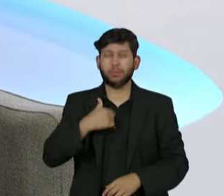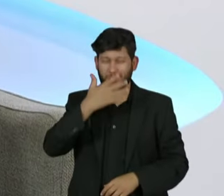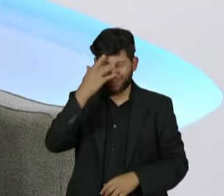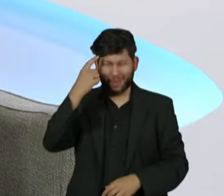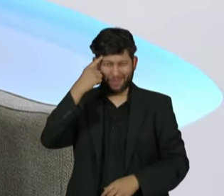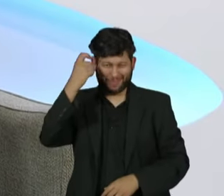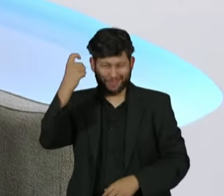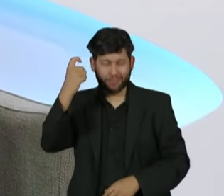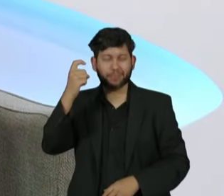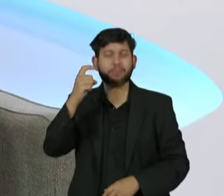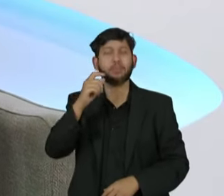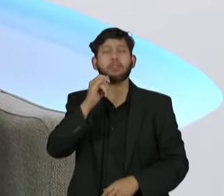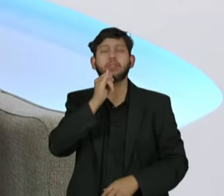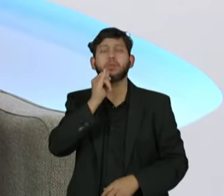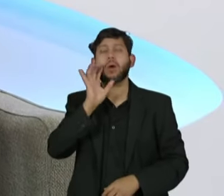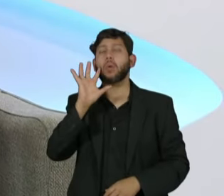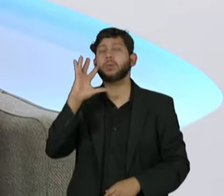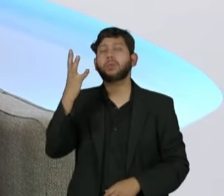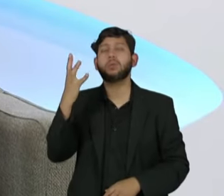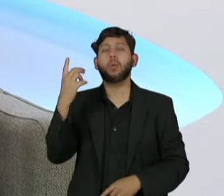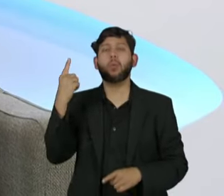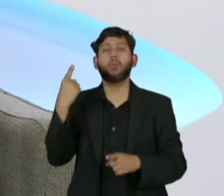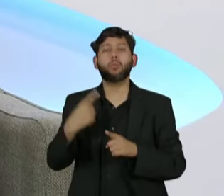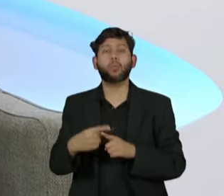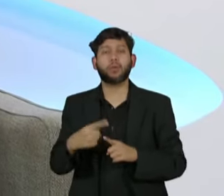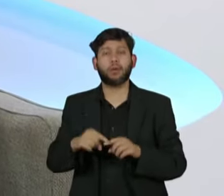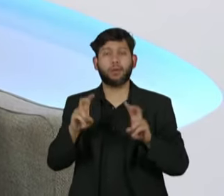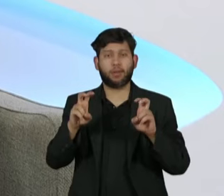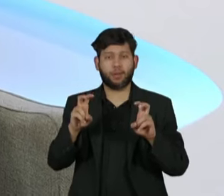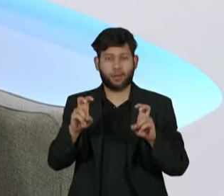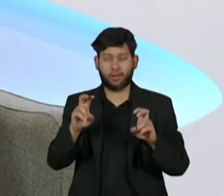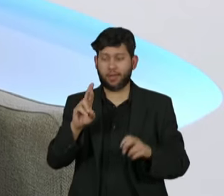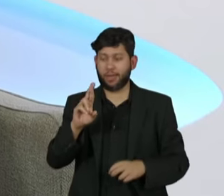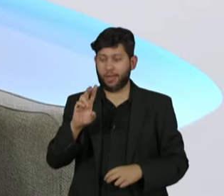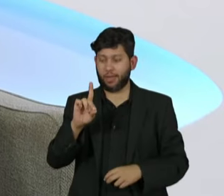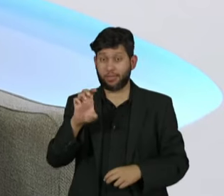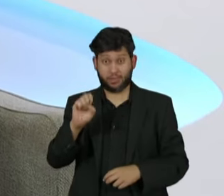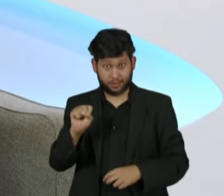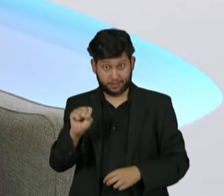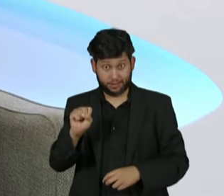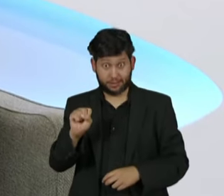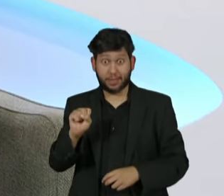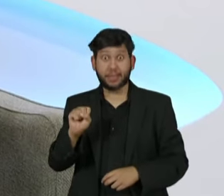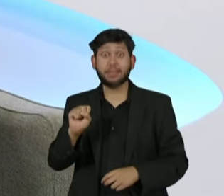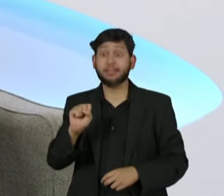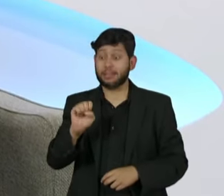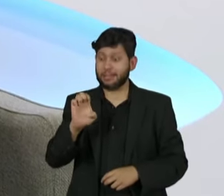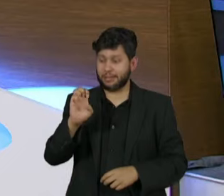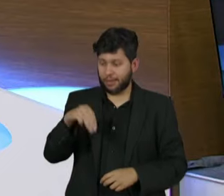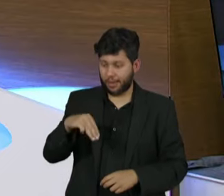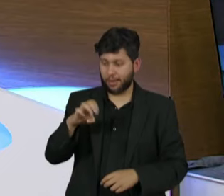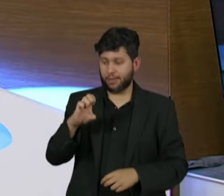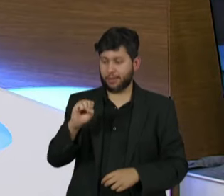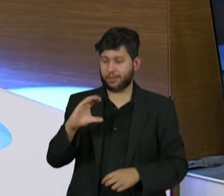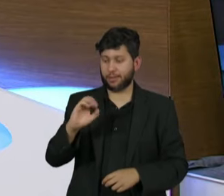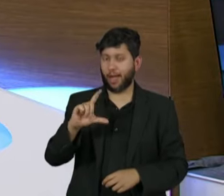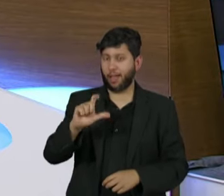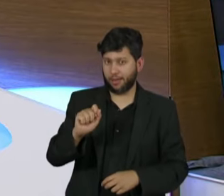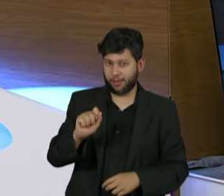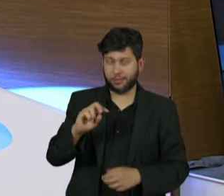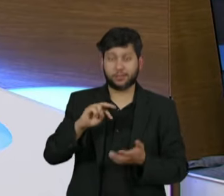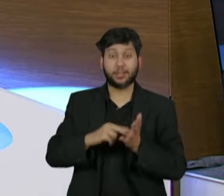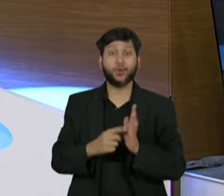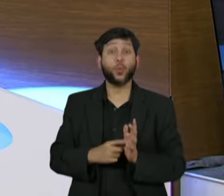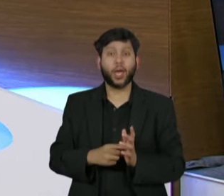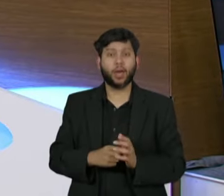hipótese de que isso aconteceu por causa de um chamado efeito de rede sem escala que levaria a uma consequência ganhador leva